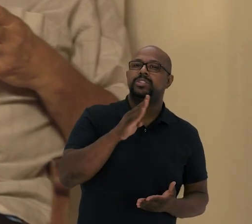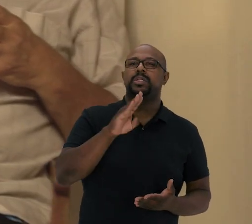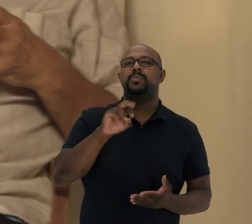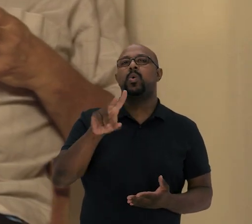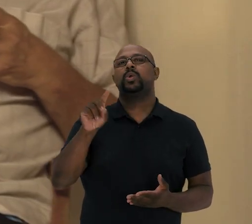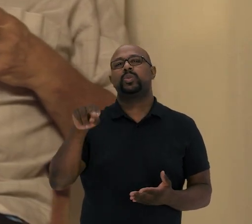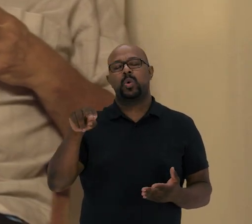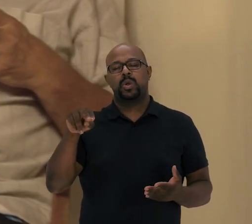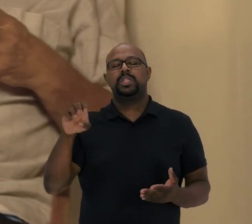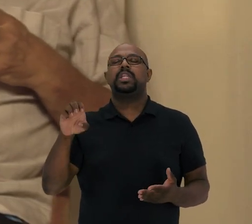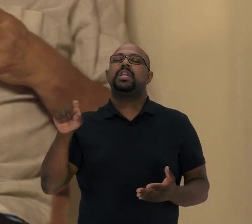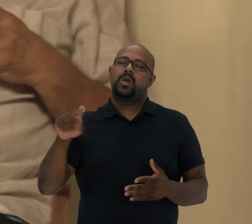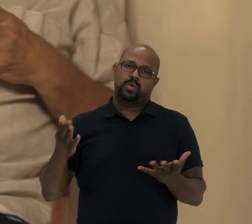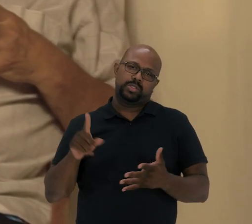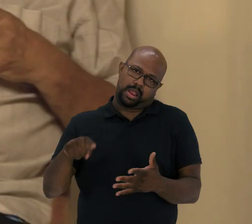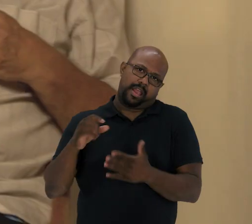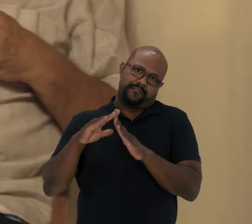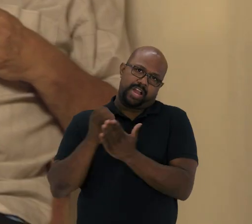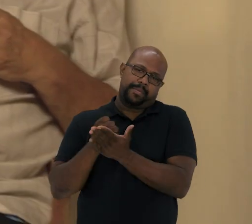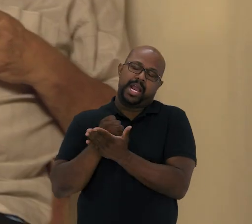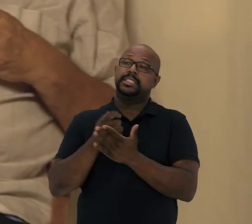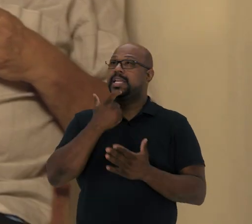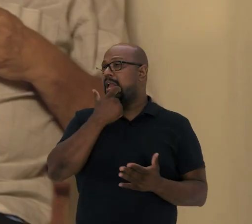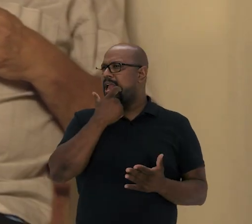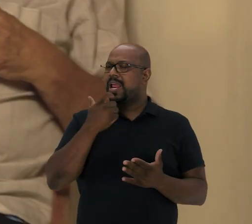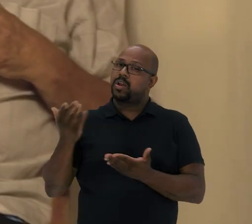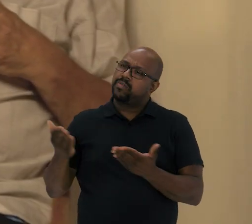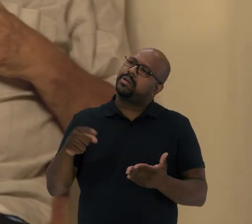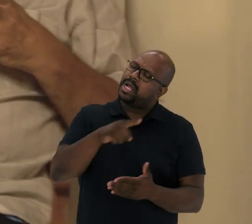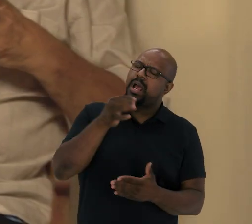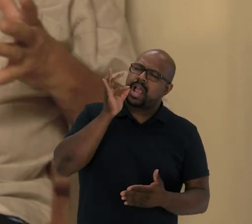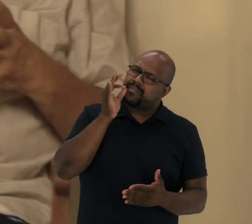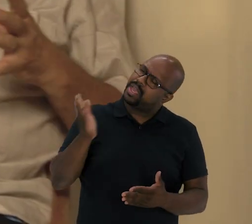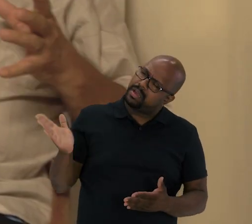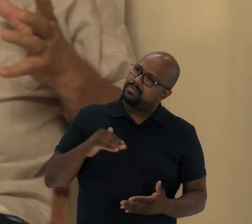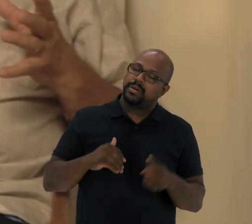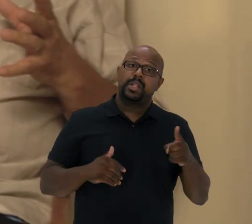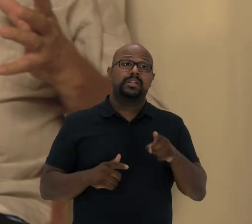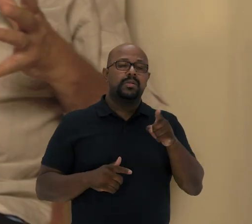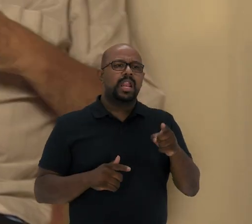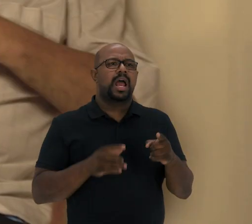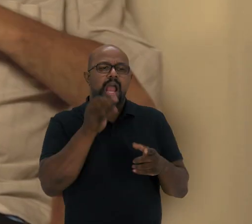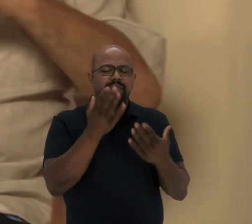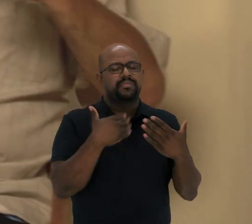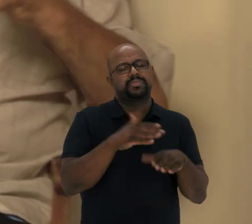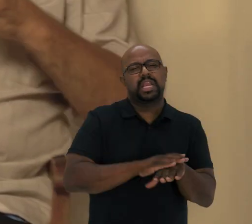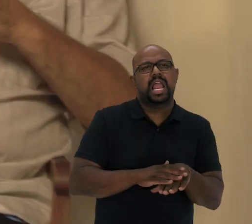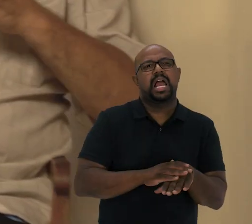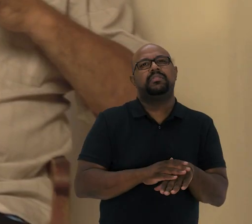restaurante Cordone, que tinha na esquina, onde hoje é uma farmácia, ele convidava para ir lá tomar um café. Então lá ele